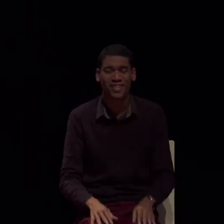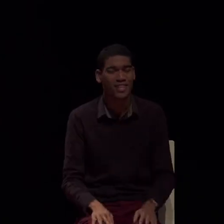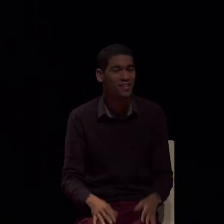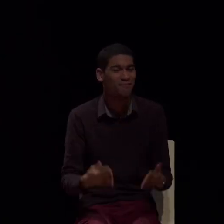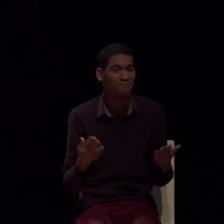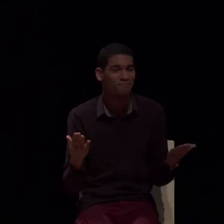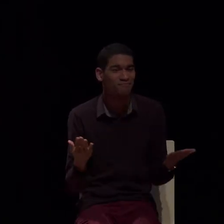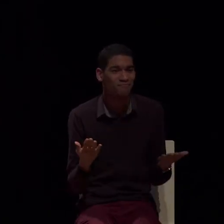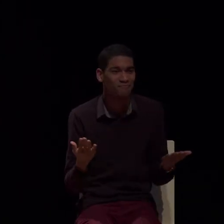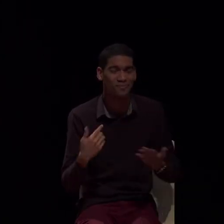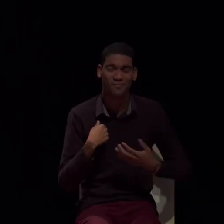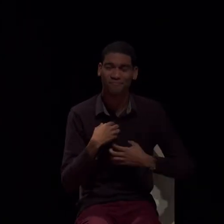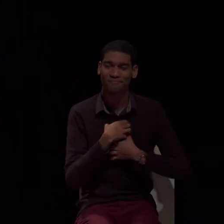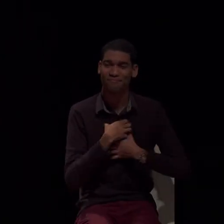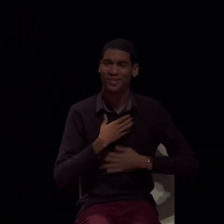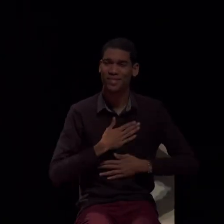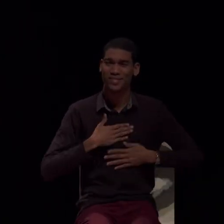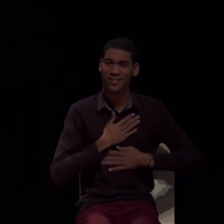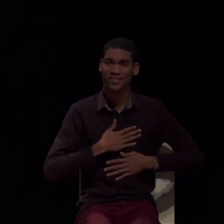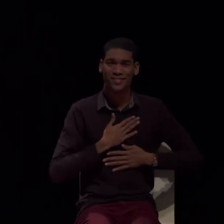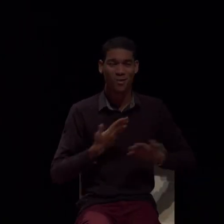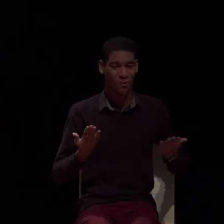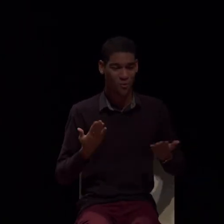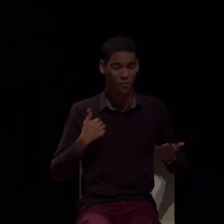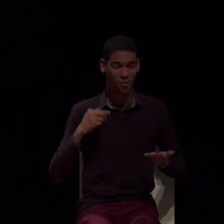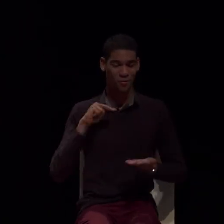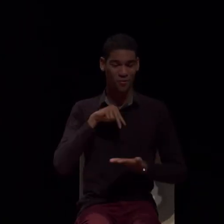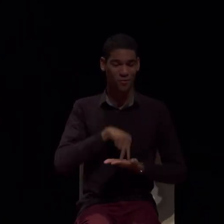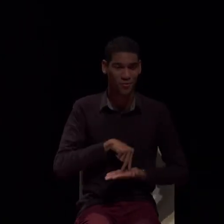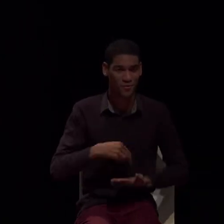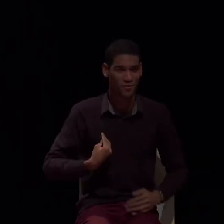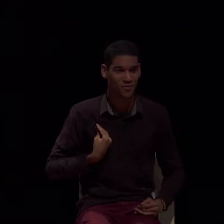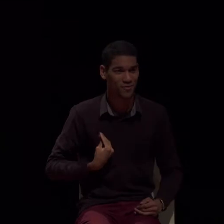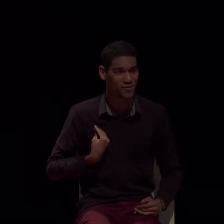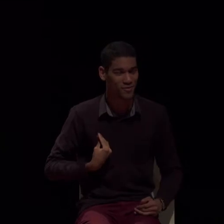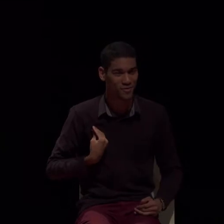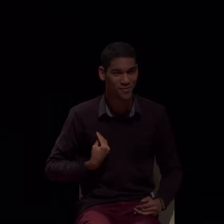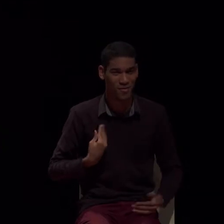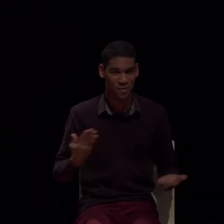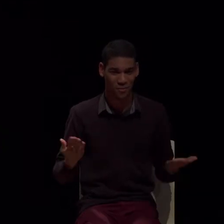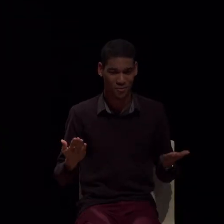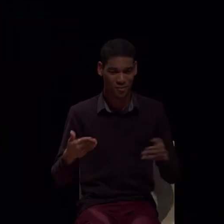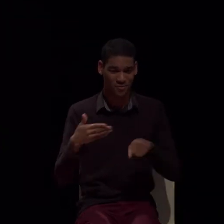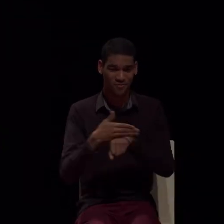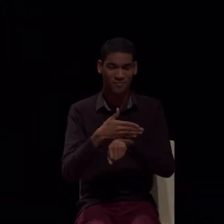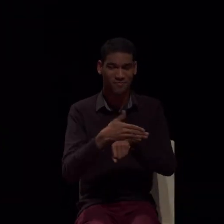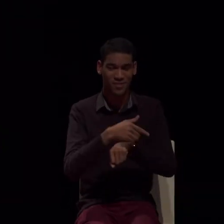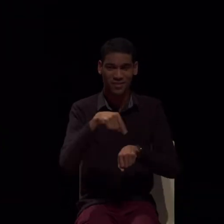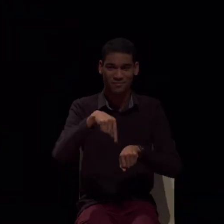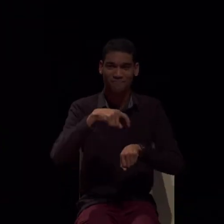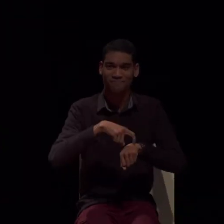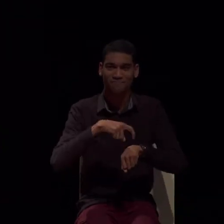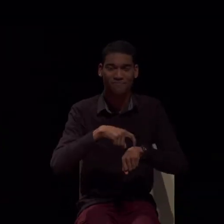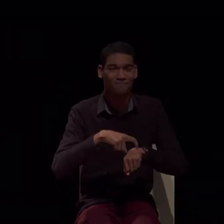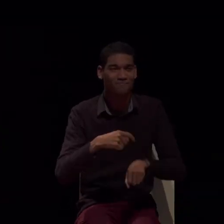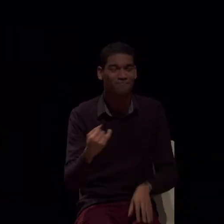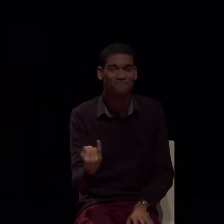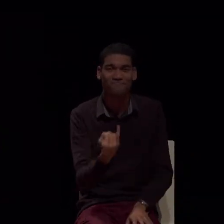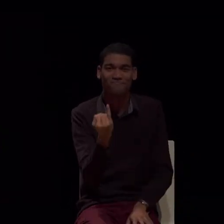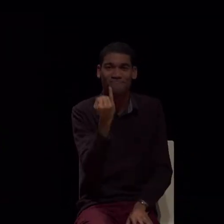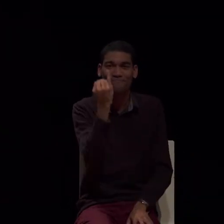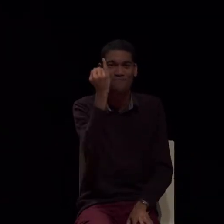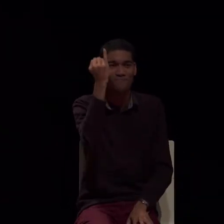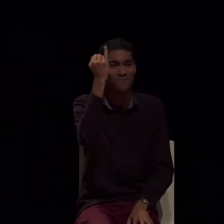um prazer estar aqui participar deste momento acho que é um momento muito importante